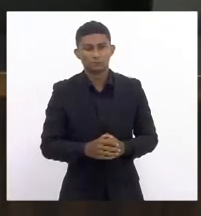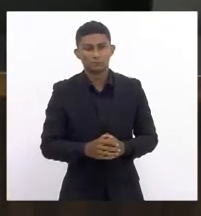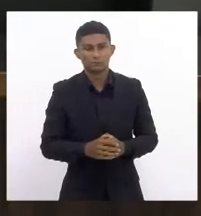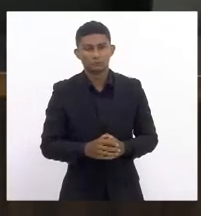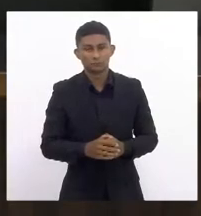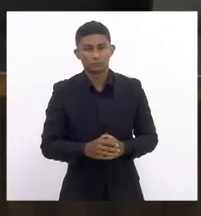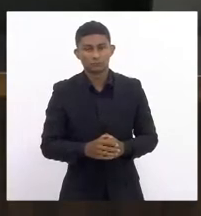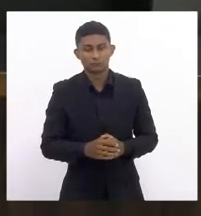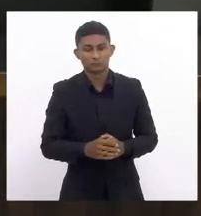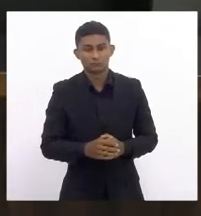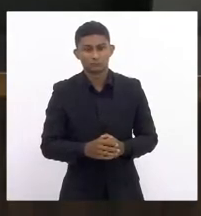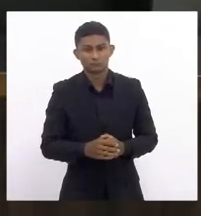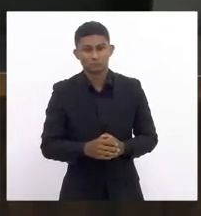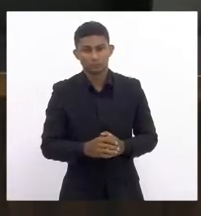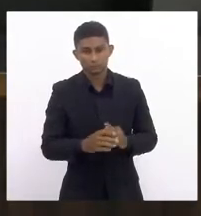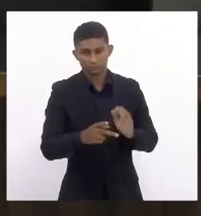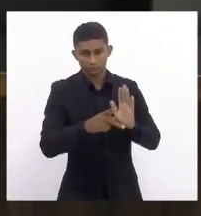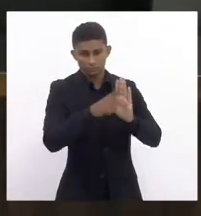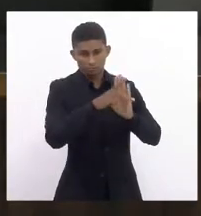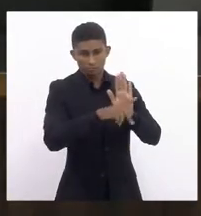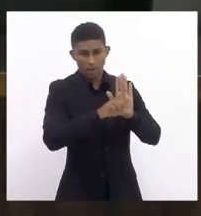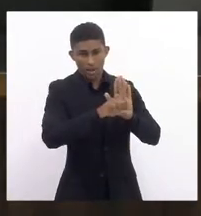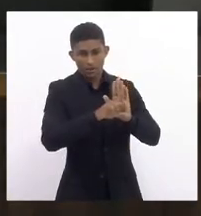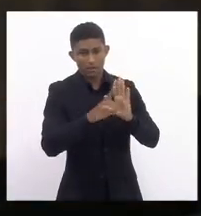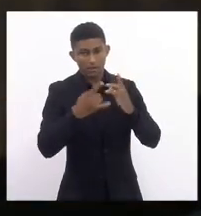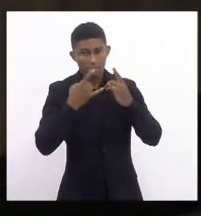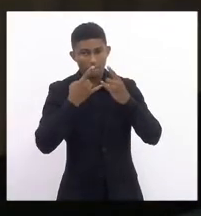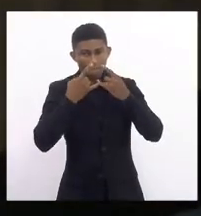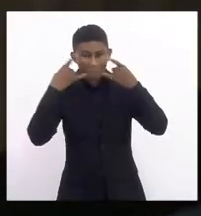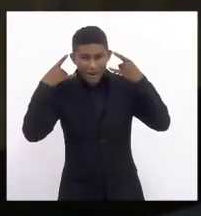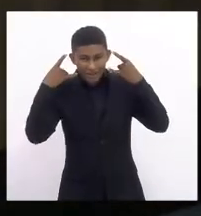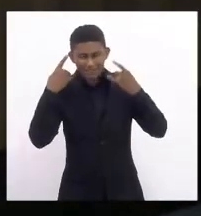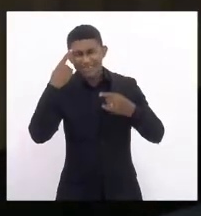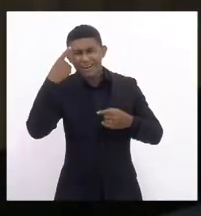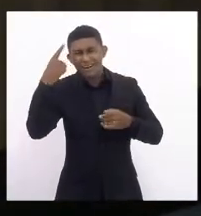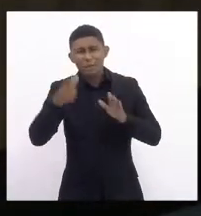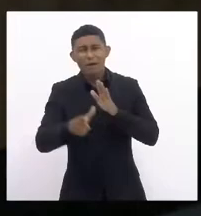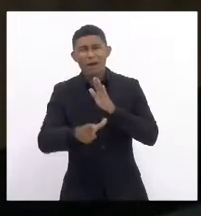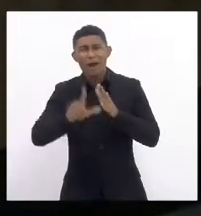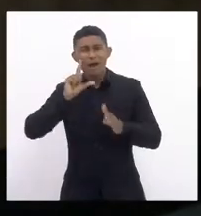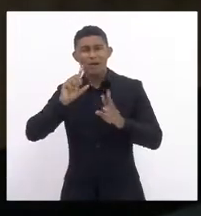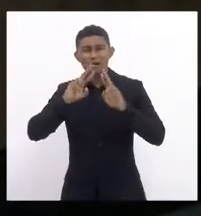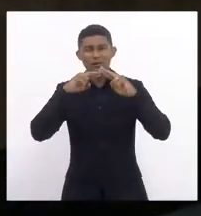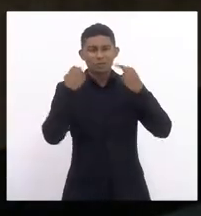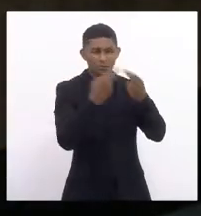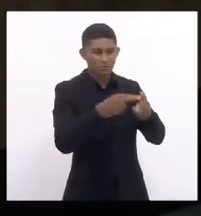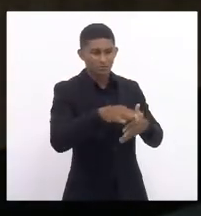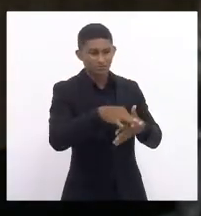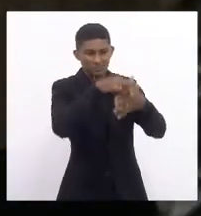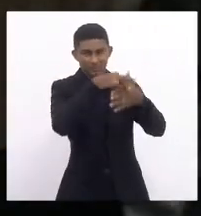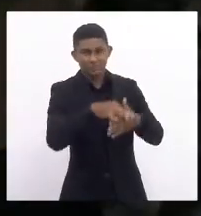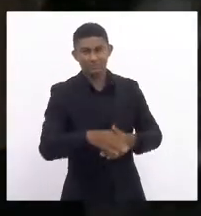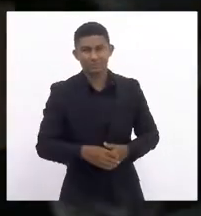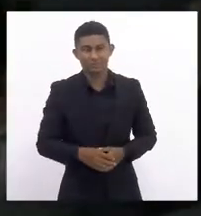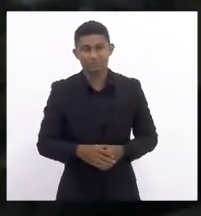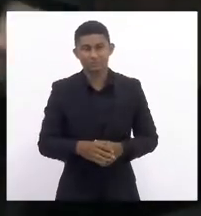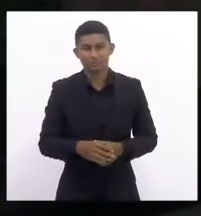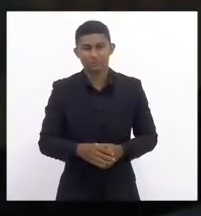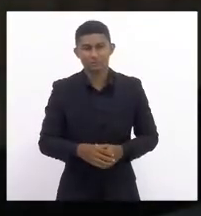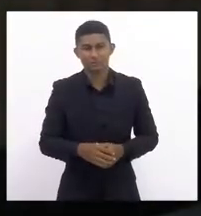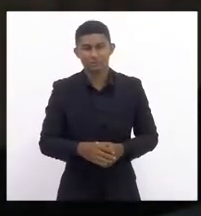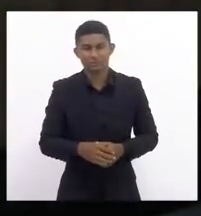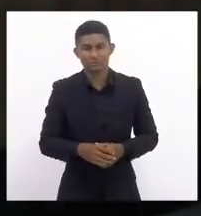PL das máscaras. No colégio de líderes, senhor presidente... Apesar de não criar problema em